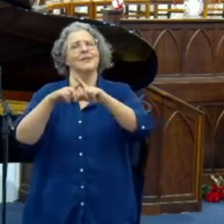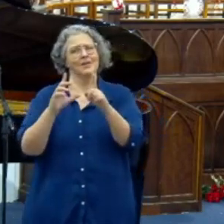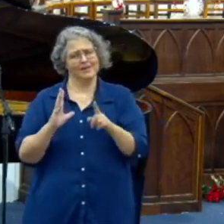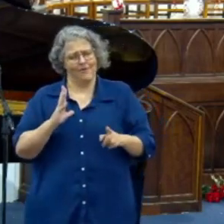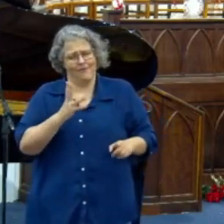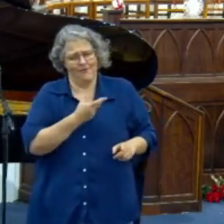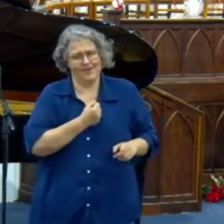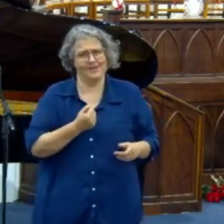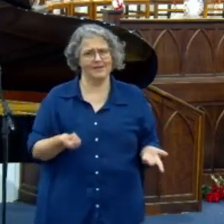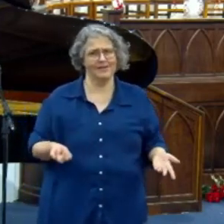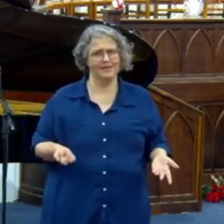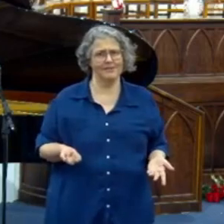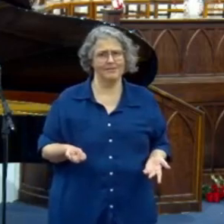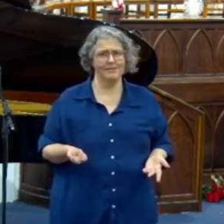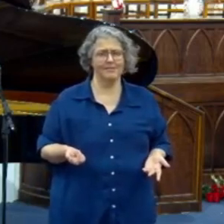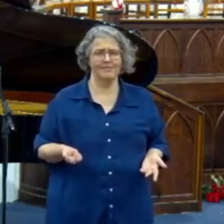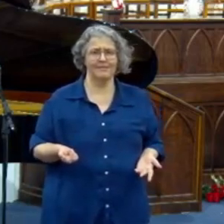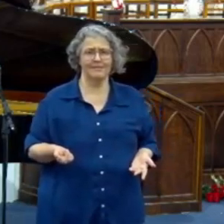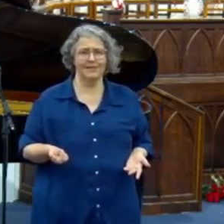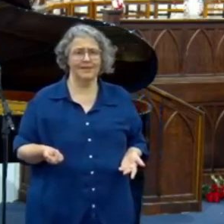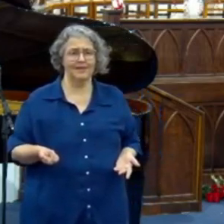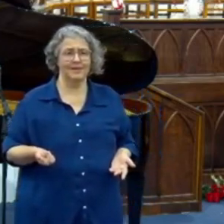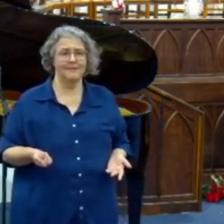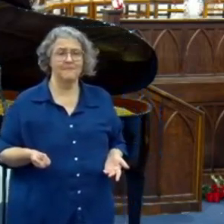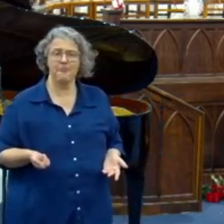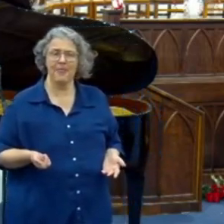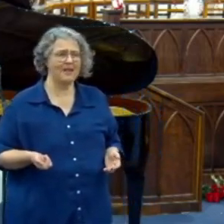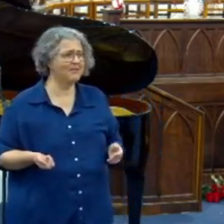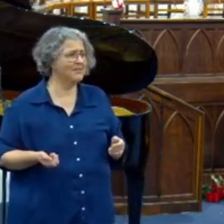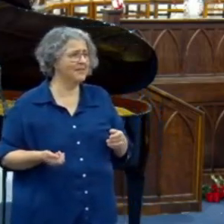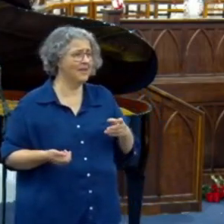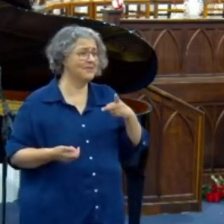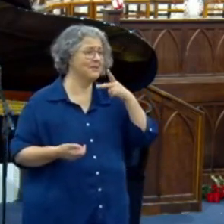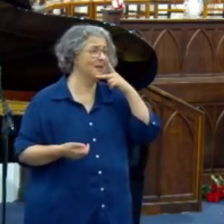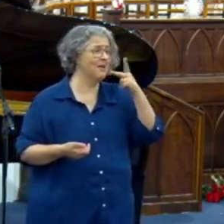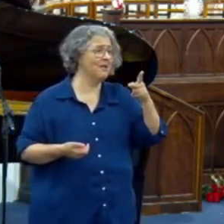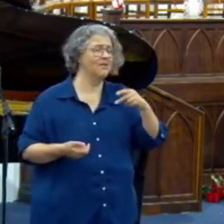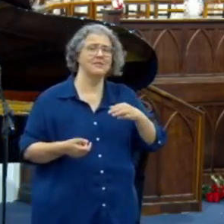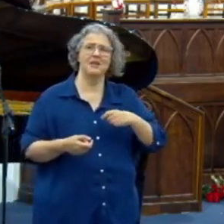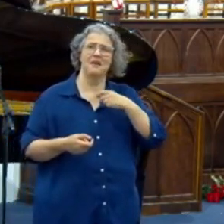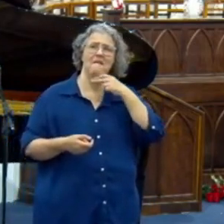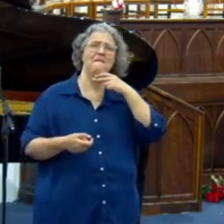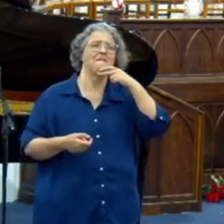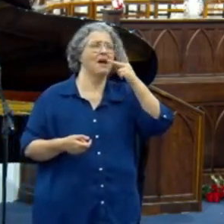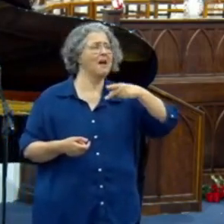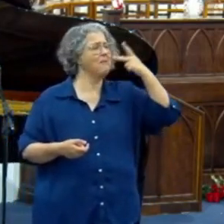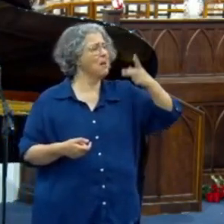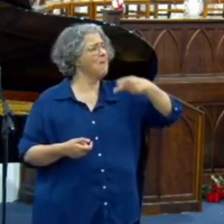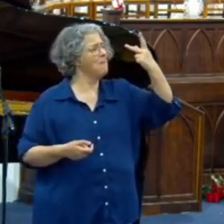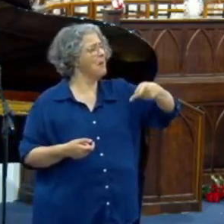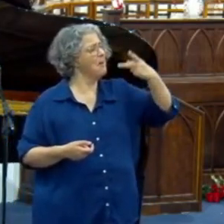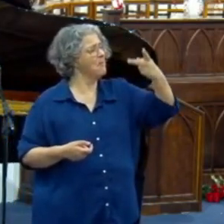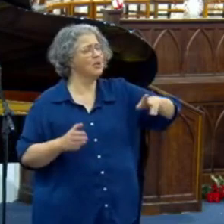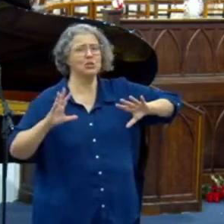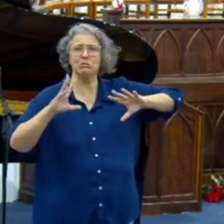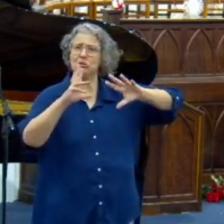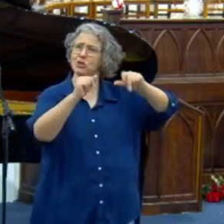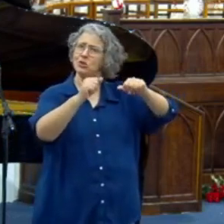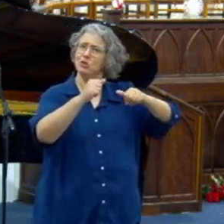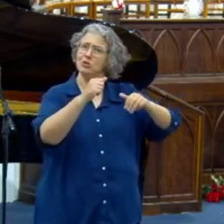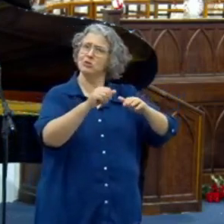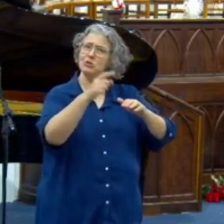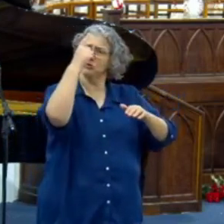risco de pensar: os 10 mandamentos eu sei até recitar, eu sei até quais são, eu posso dizer aqui, ó, na ponta da